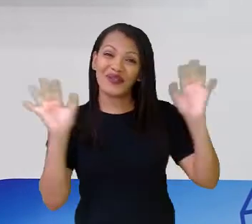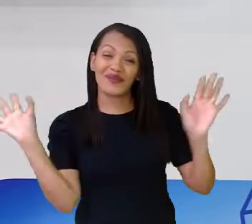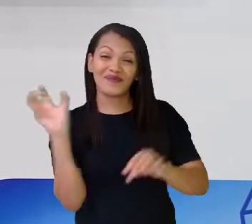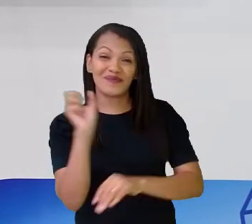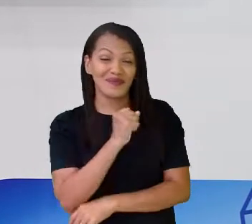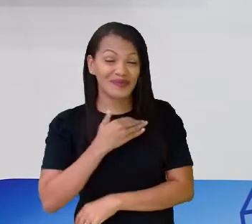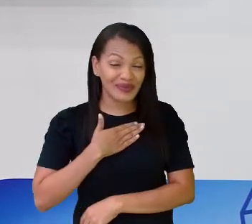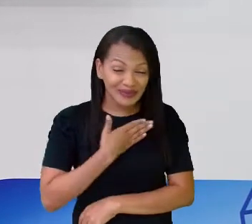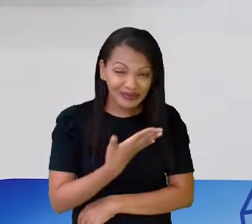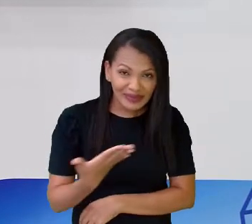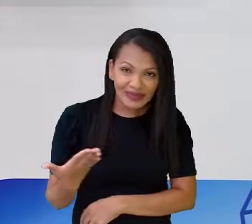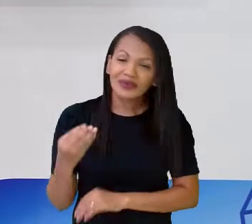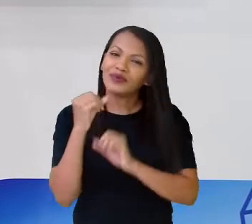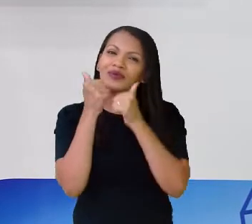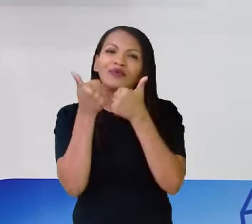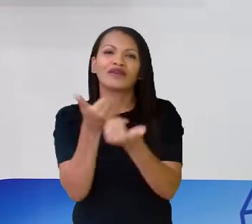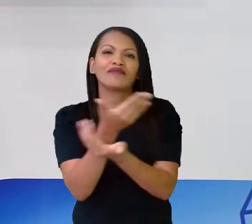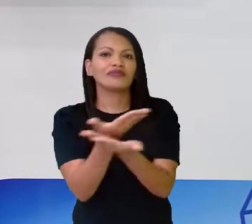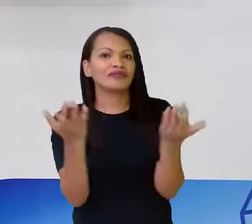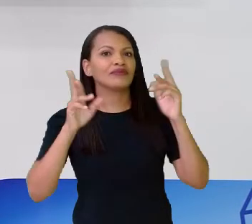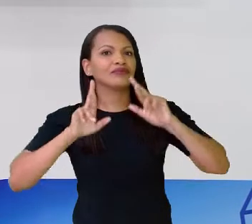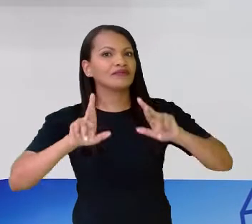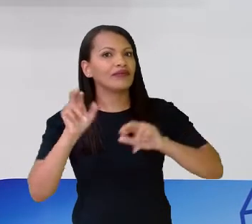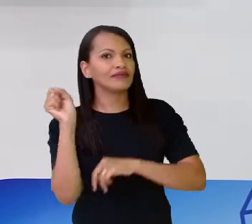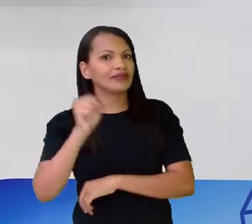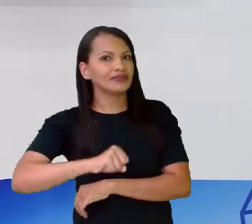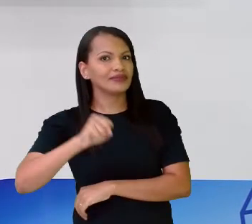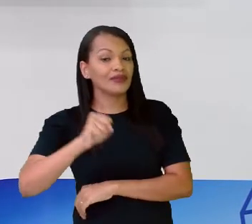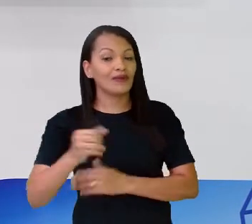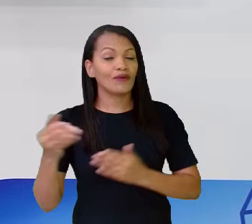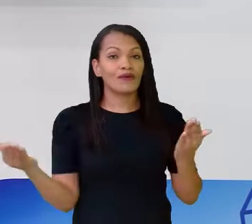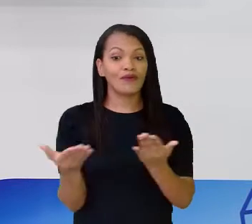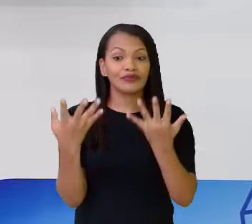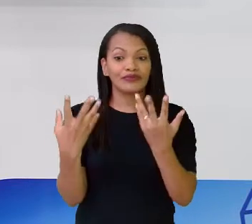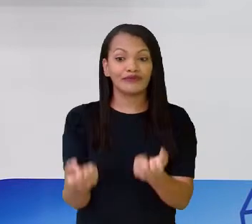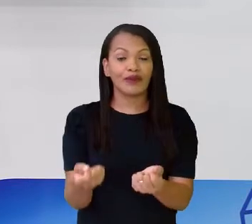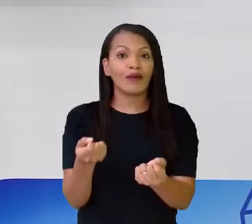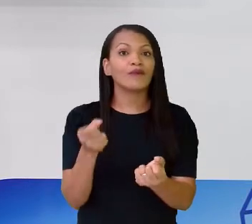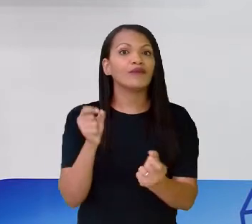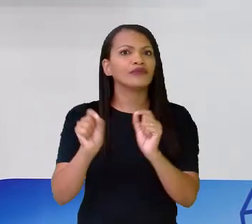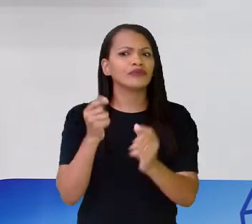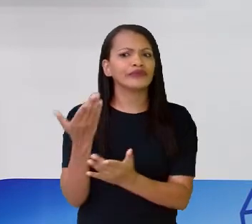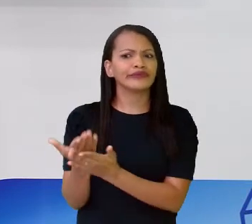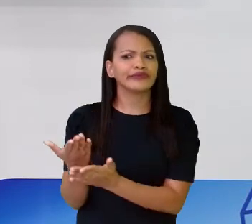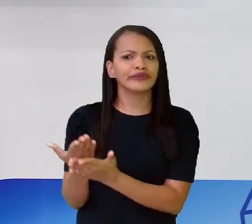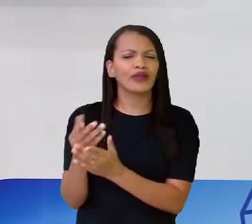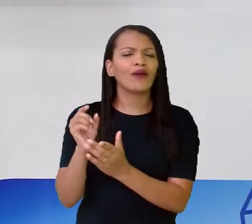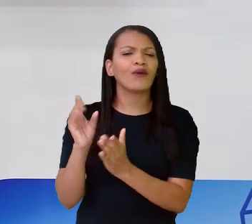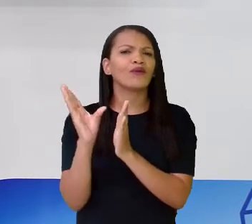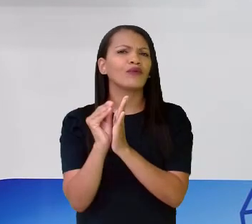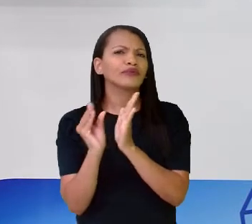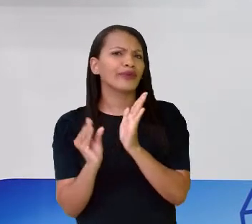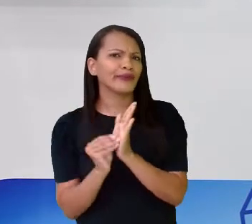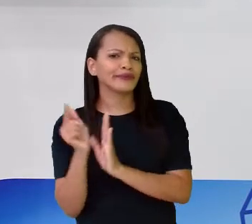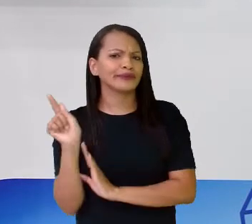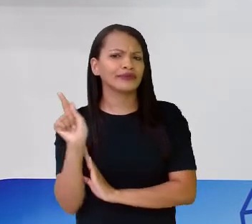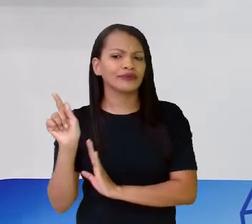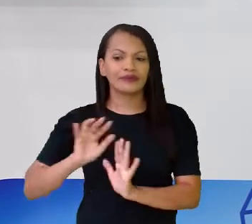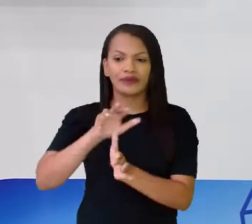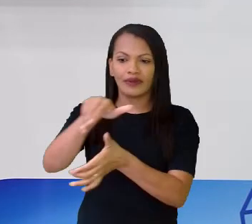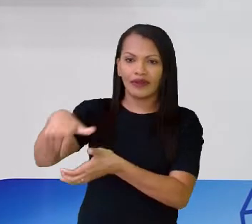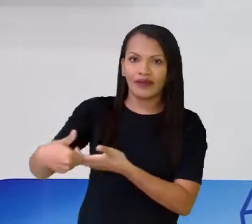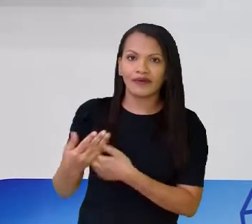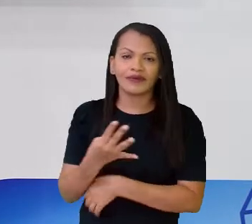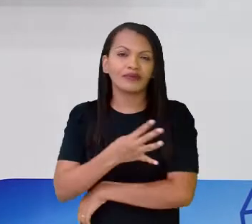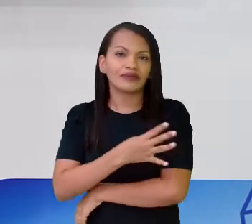meus amores, tudo bem com vocês? Espero que sim. Hoje a gente vai trabalhar um conteúdo de geografia para as turmas